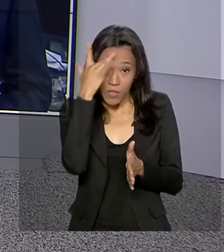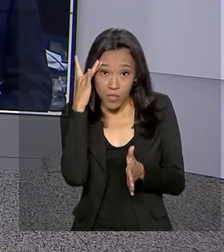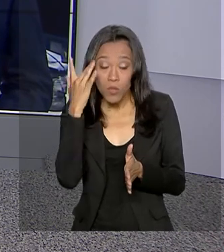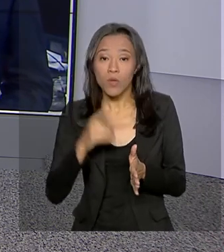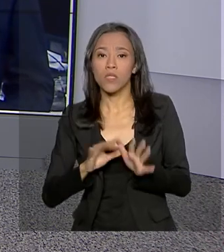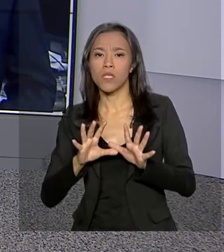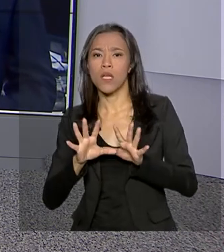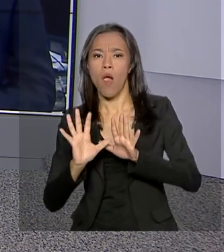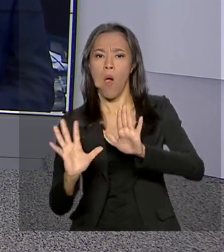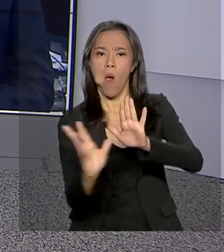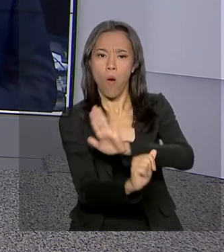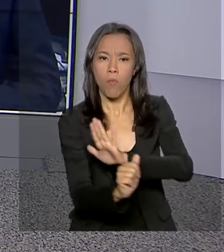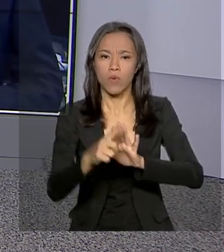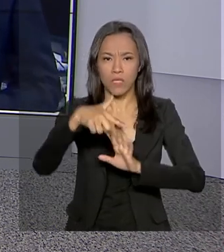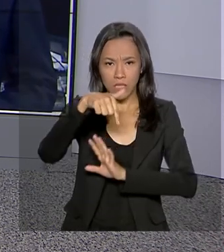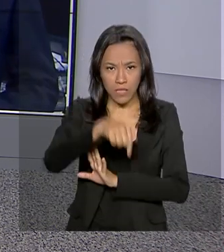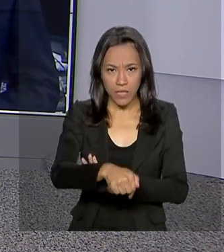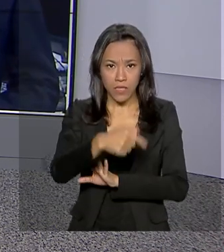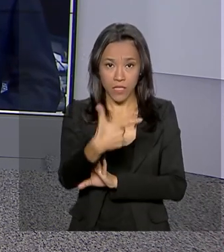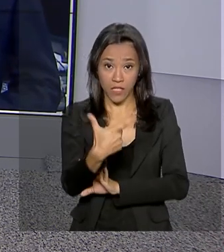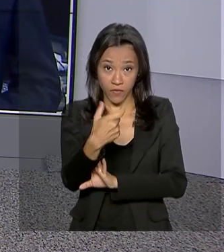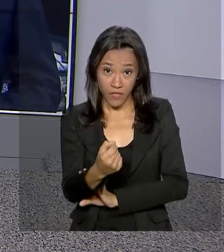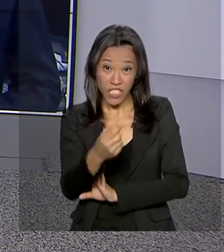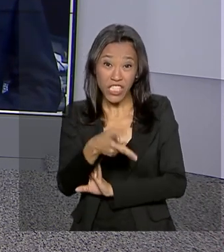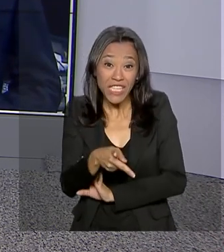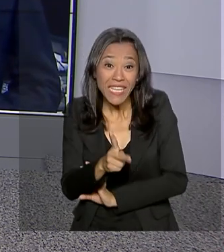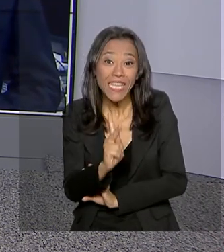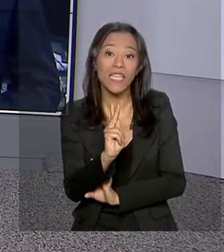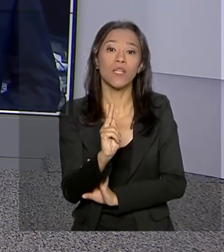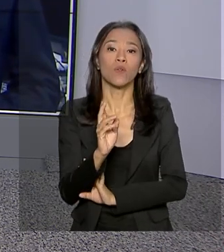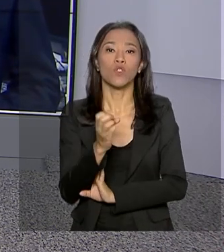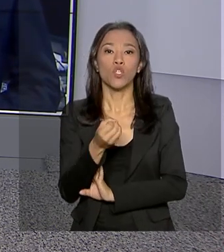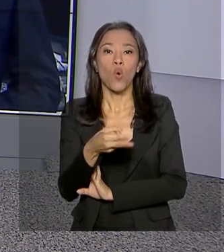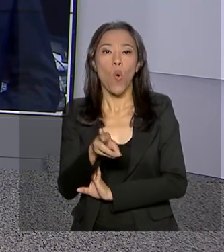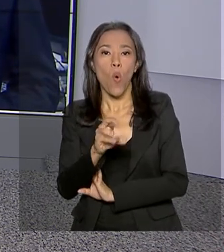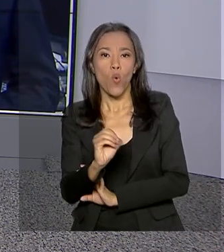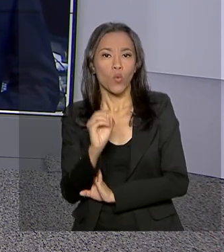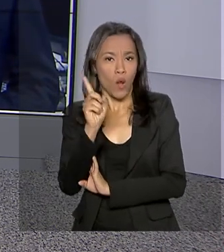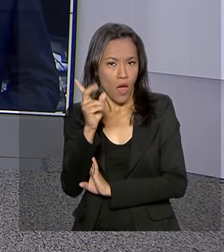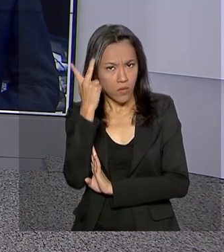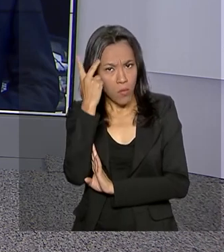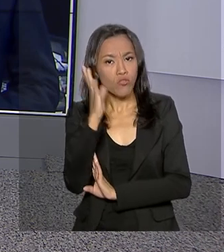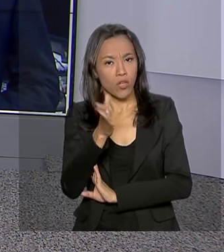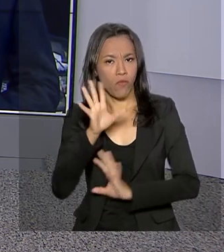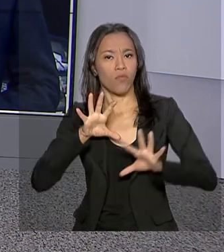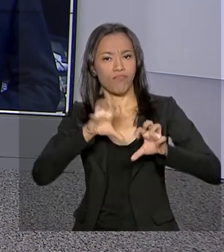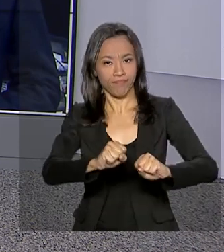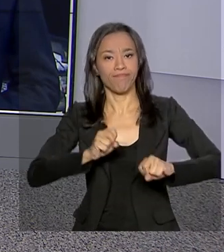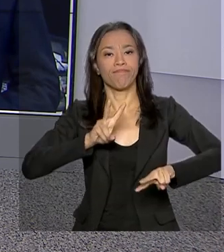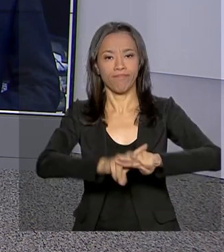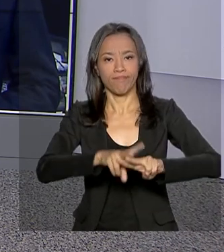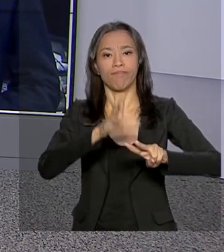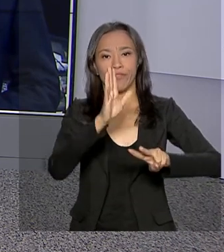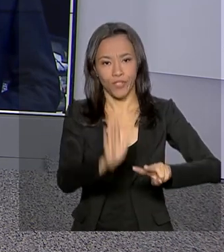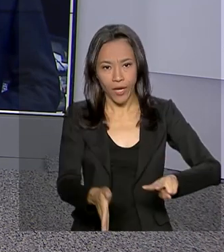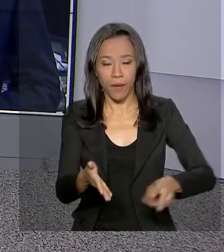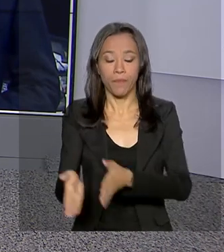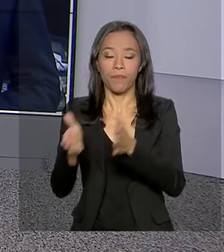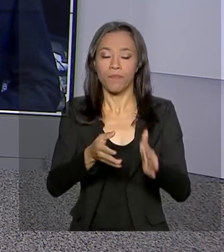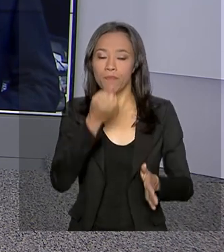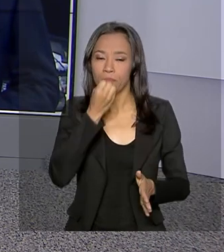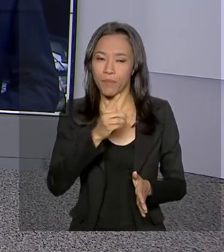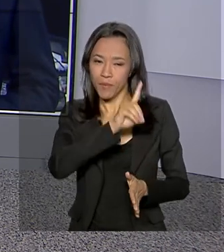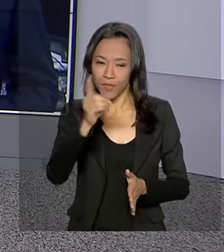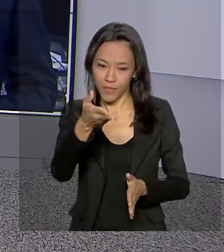no roubo de 720 quilos de ouro em guarulhos já foram presos vão central até a são paulo conversar com ricardo ferraço onde ricardo